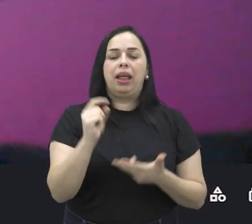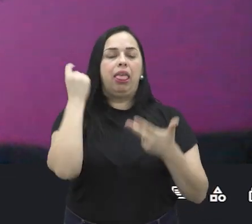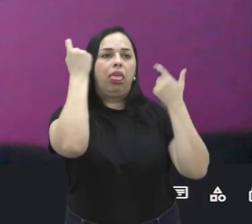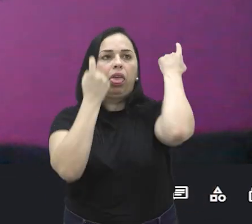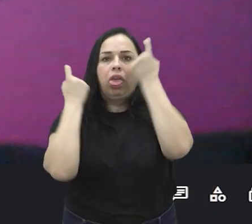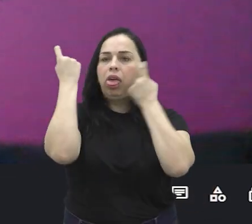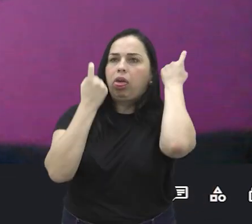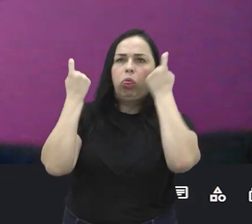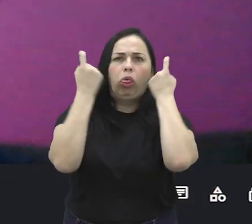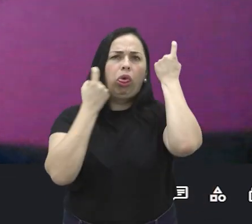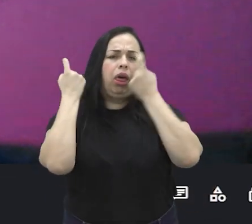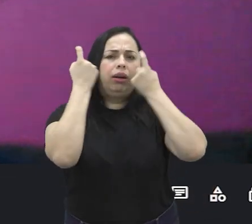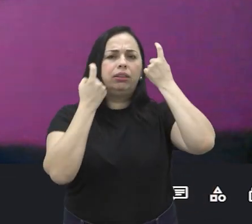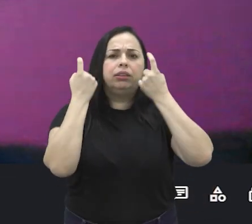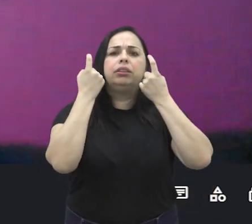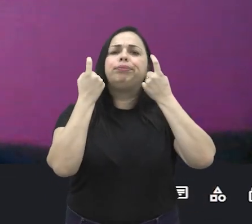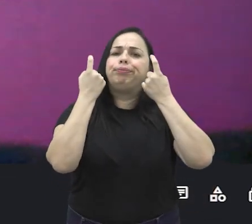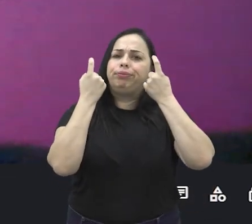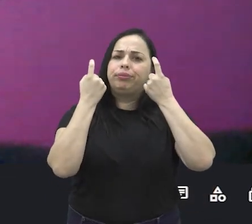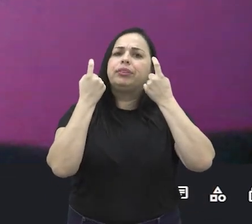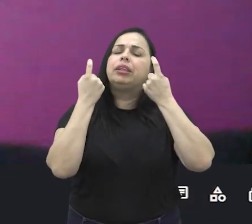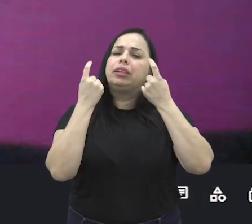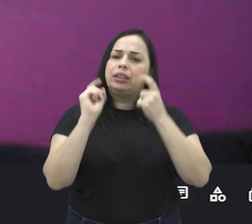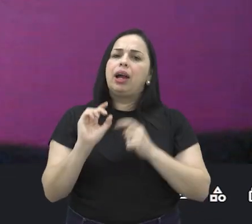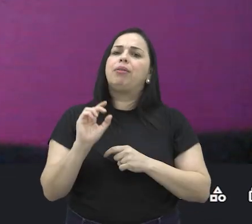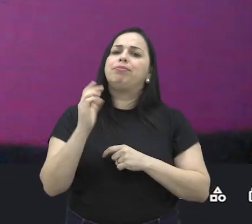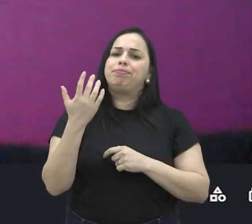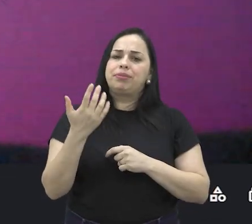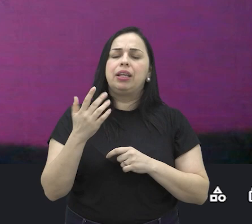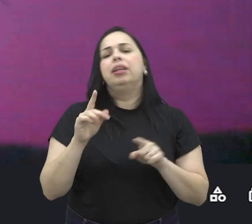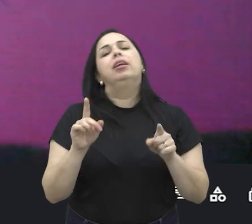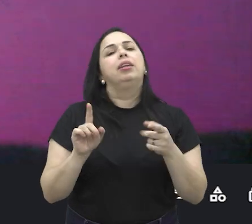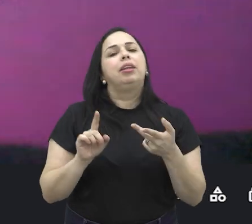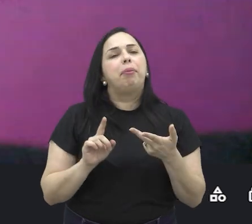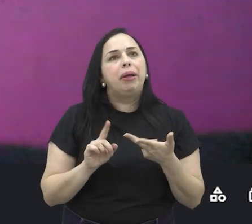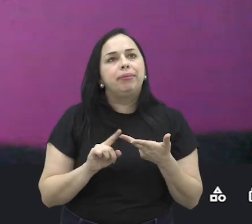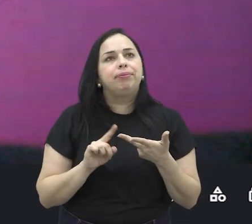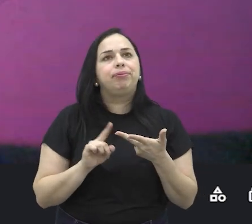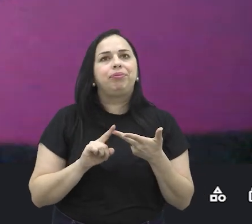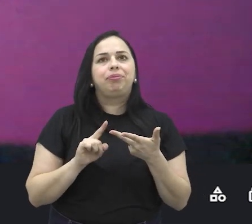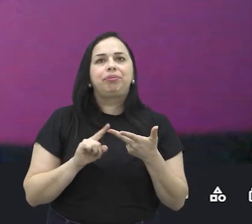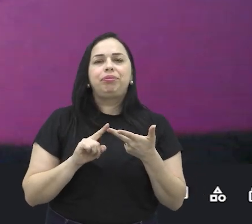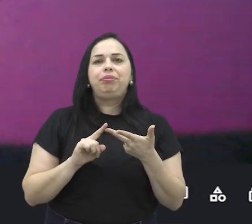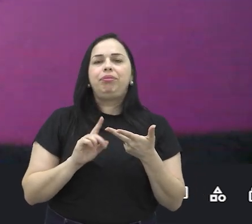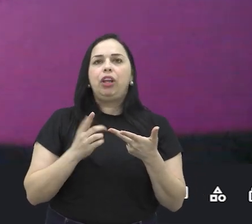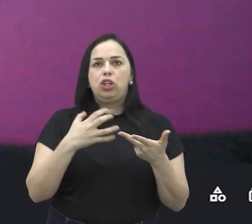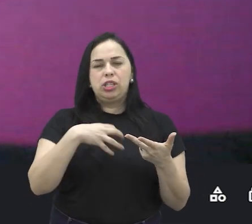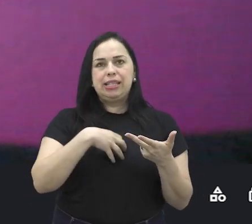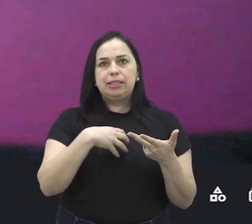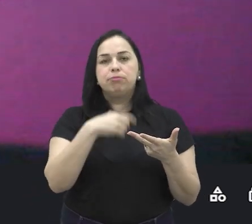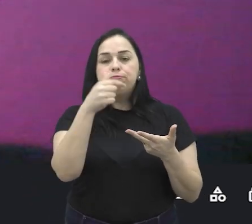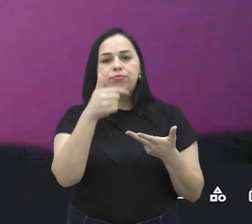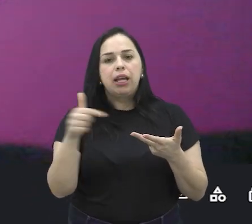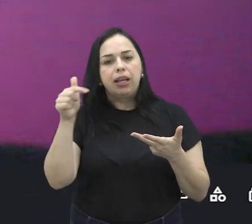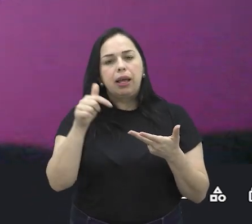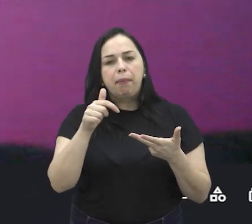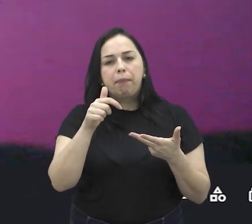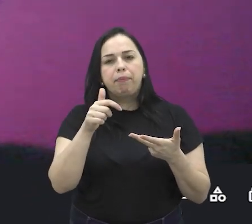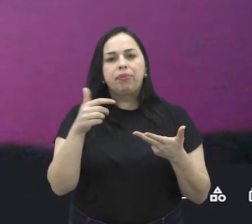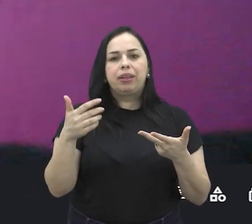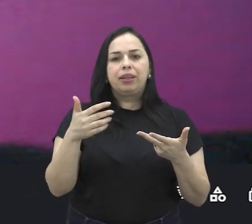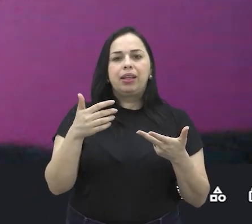essa preocupação ligada ao trabalho é um dos fatores, né? A gente pode pensar também em outros sintomas, que essa